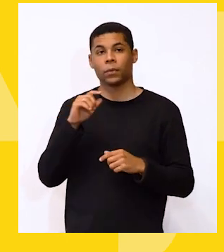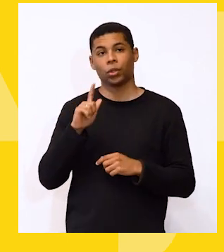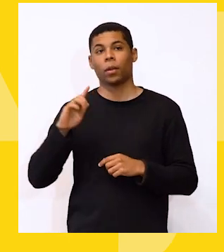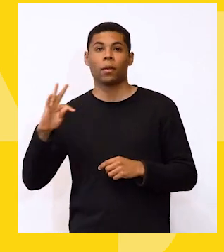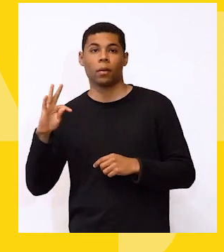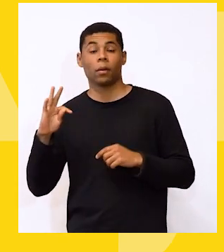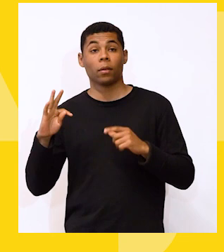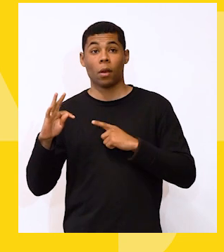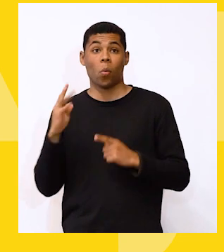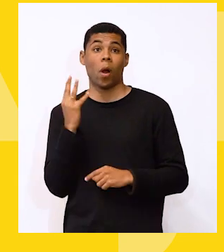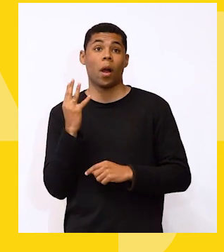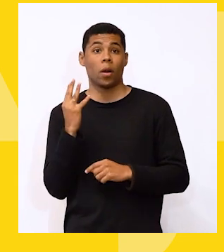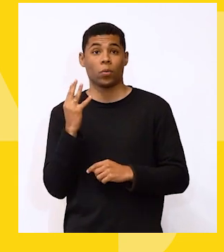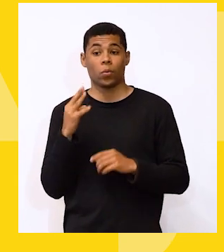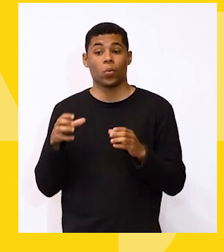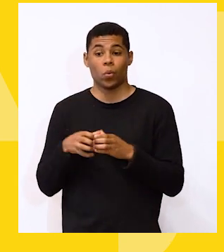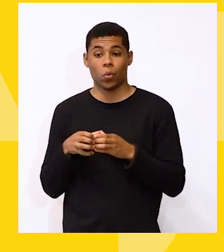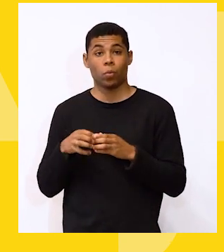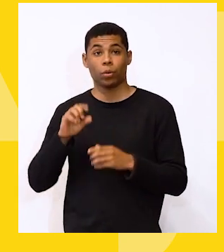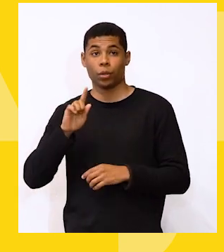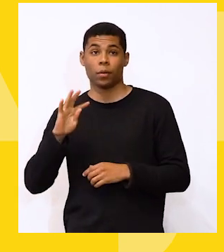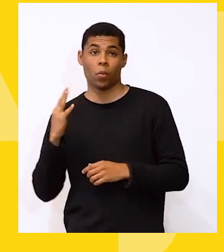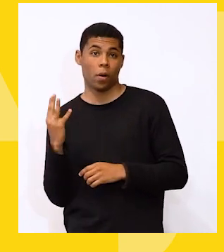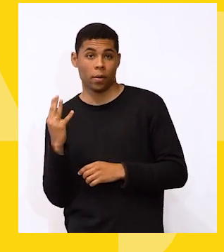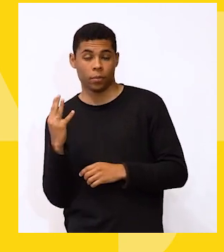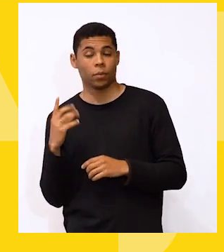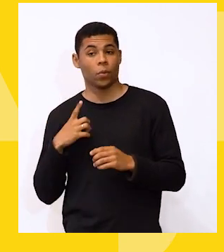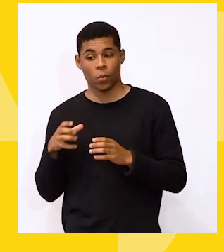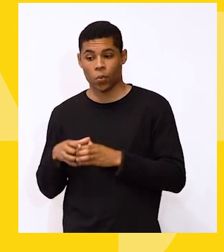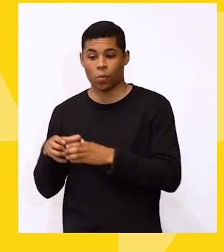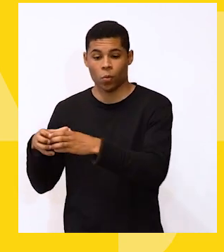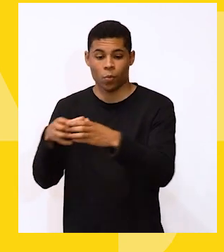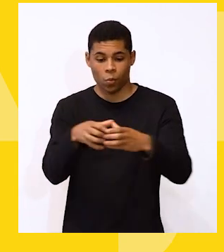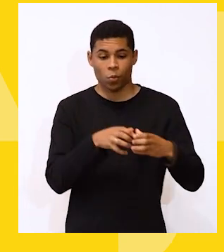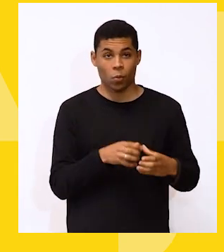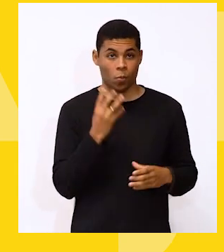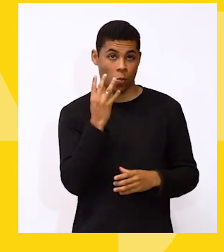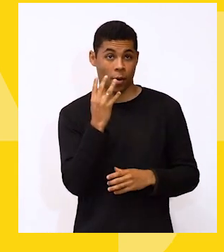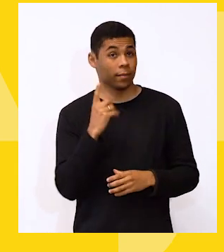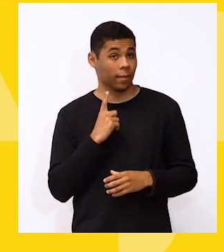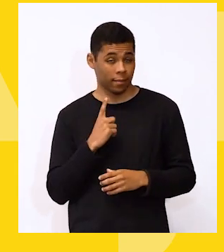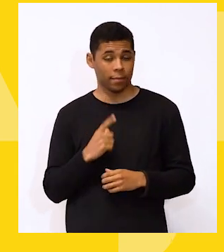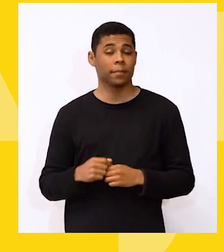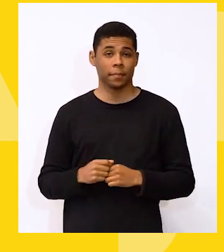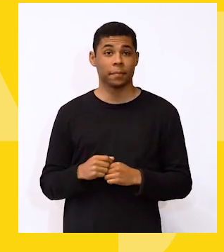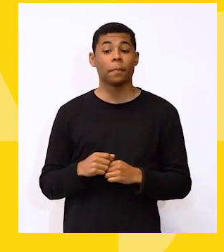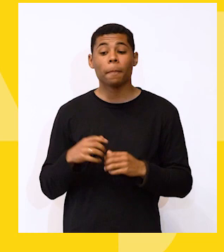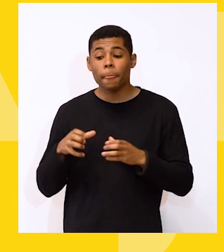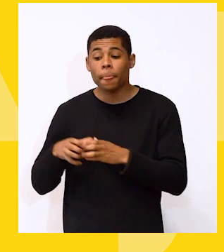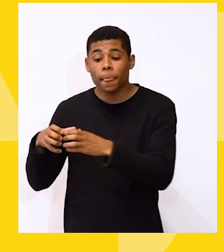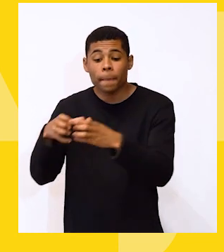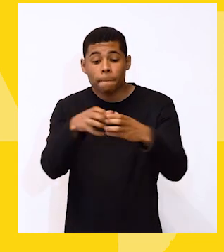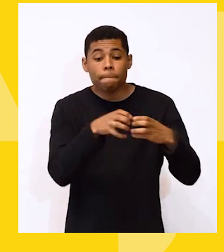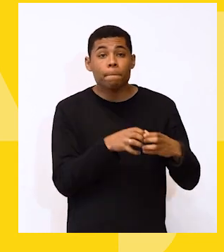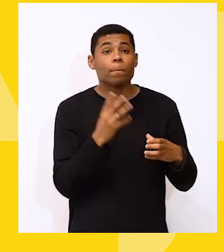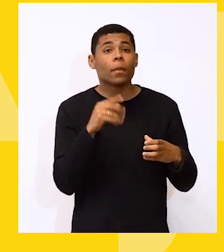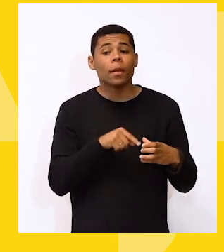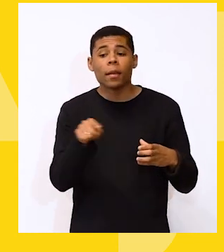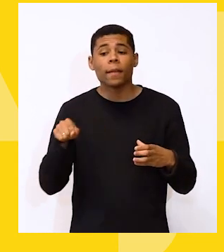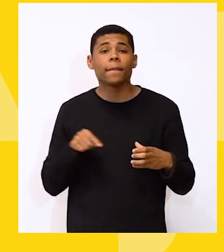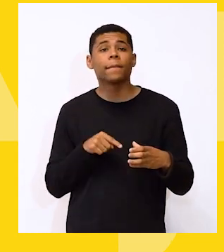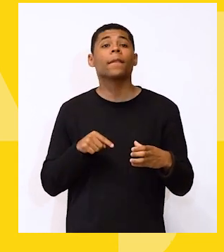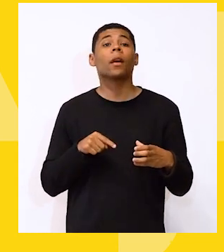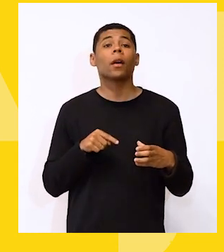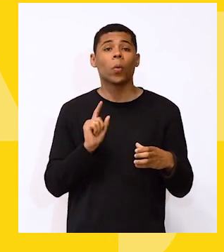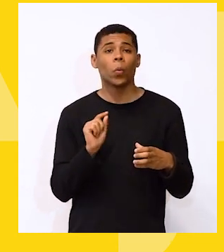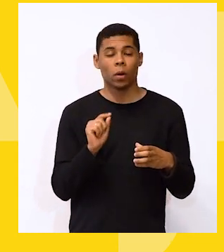os gts nós temos quatro grupos de trabalho vocês vão ver daqui a pouco organização esses grupos de trabalho definem as ações o que que nós vamos fazer